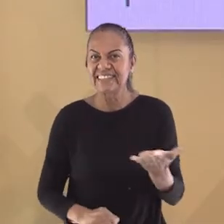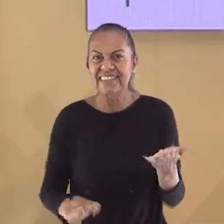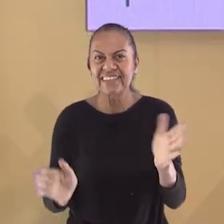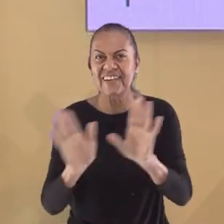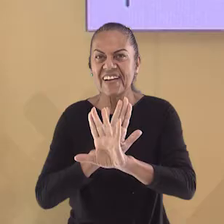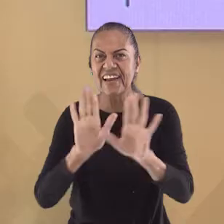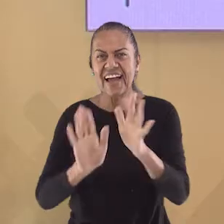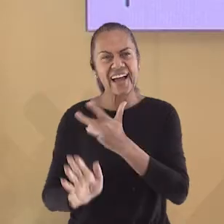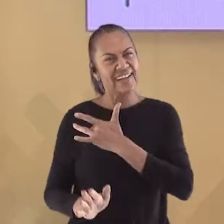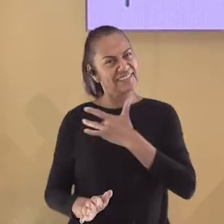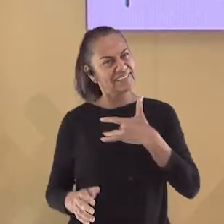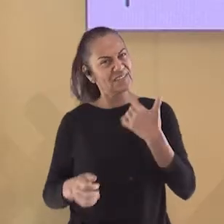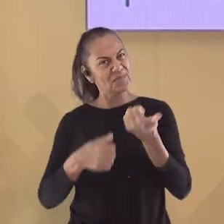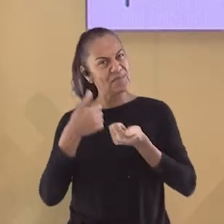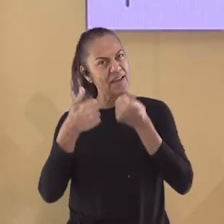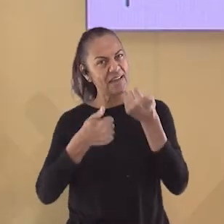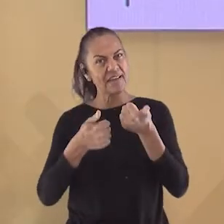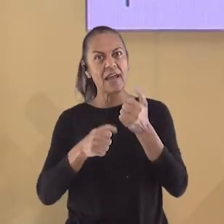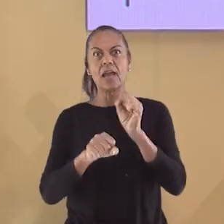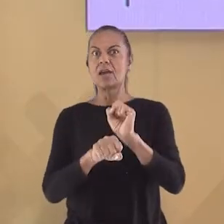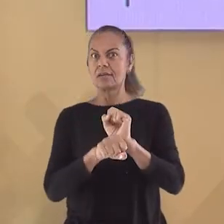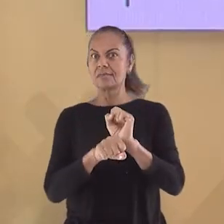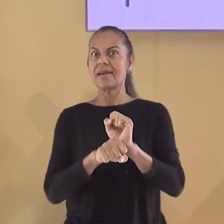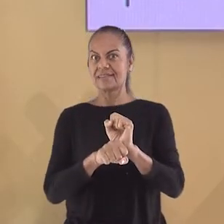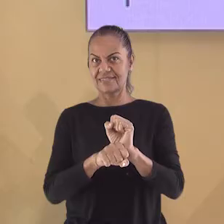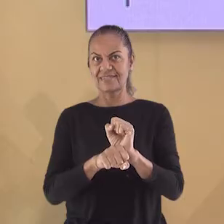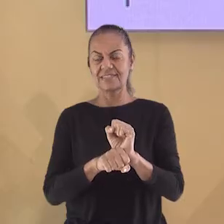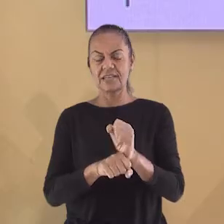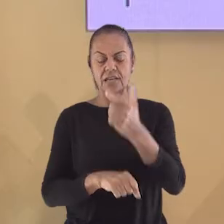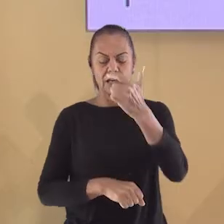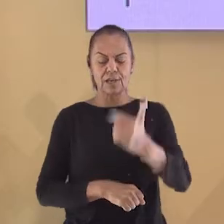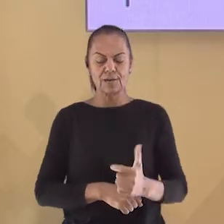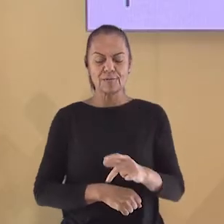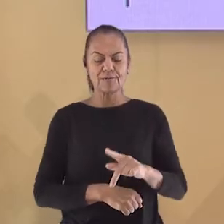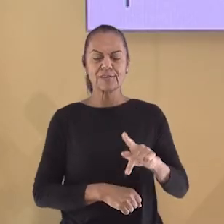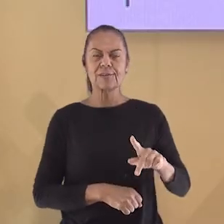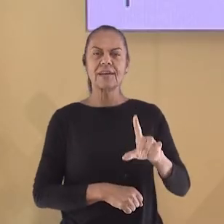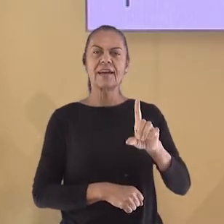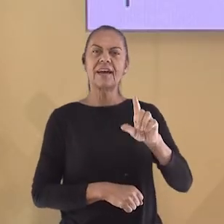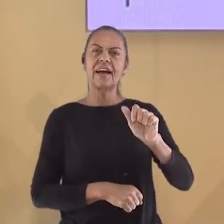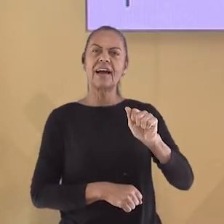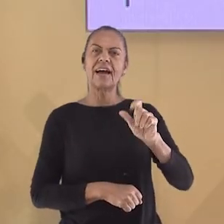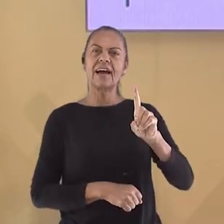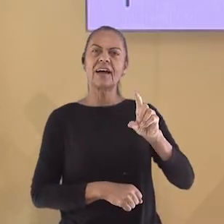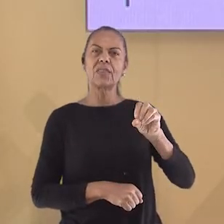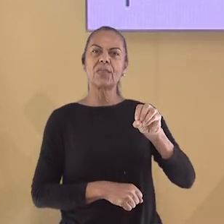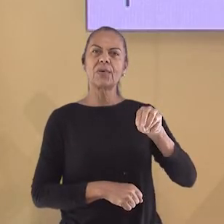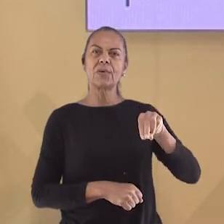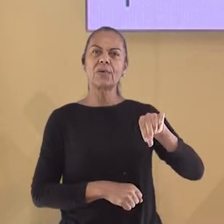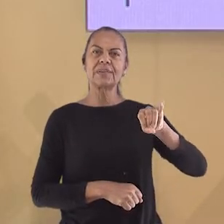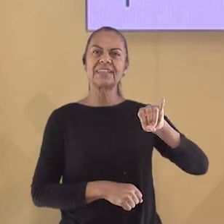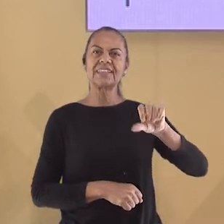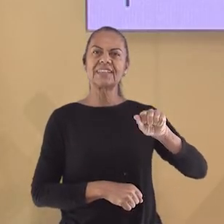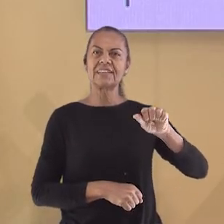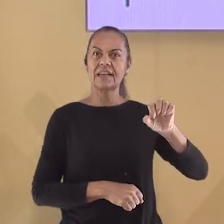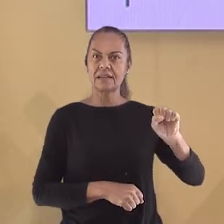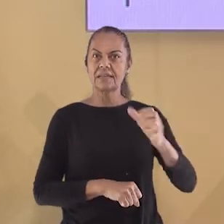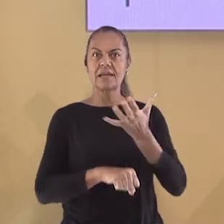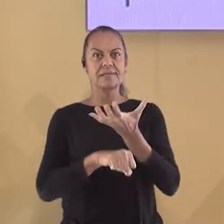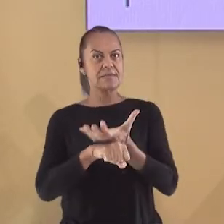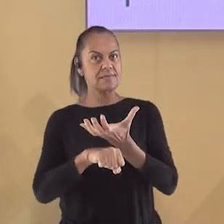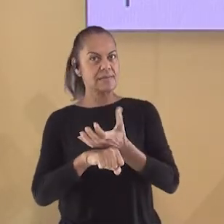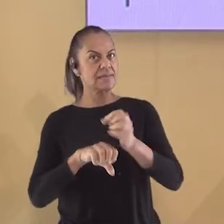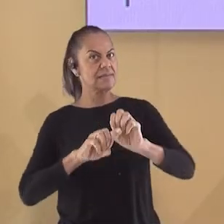estudante, está tudo bem com você? Eu espero que sim. Sou o professor Adonias Novaes, da disciplina de ensino